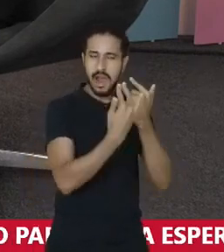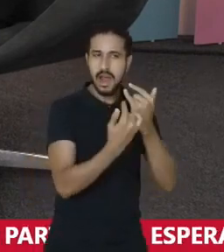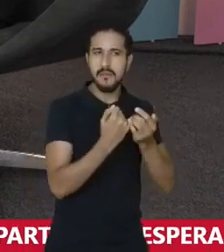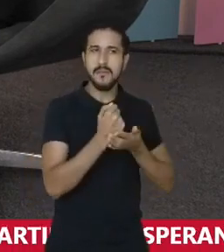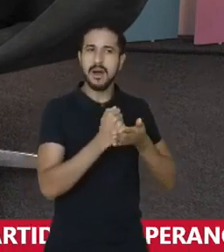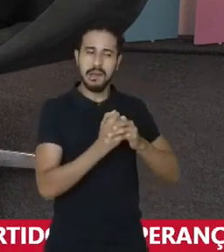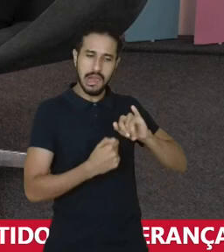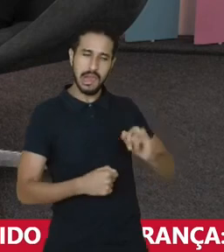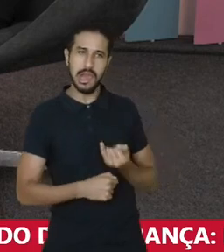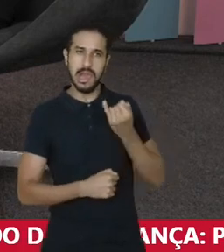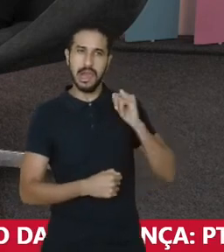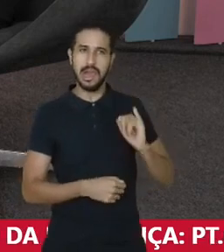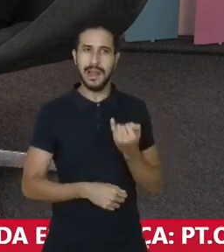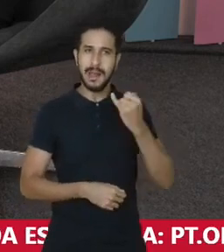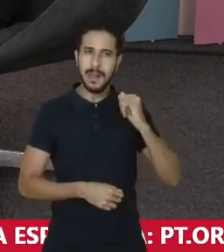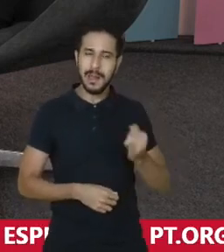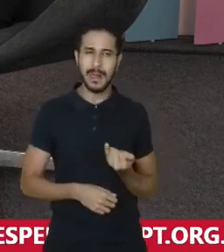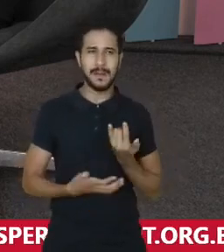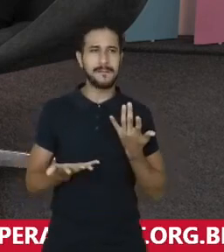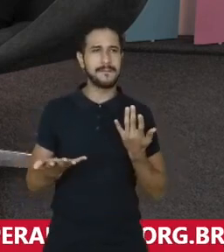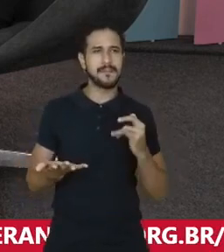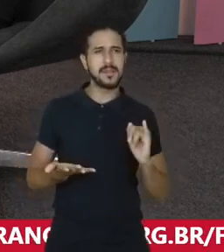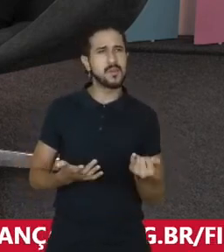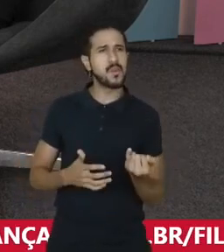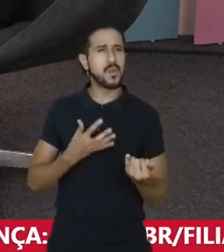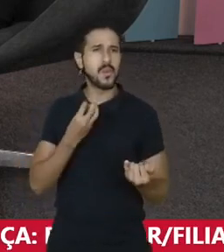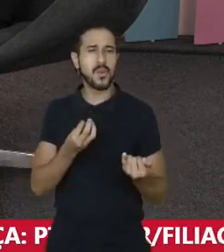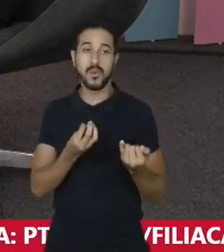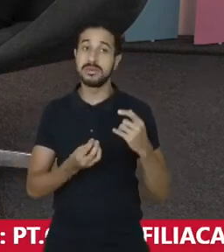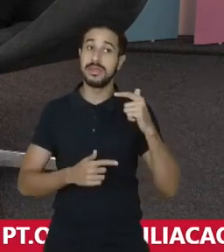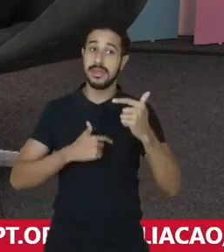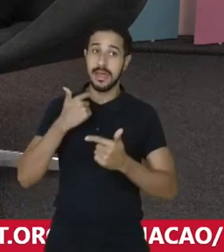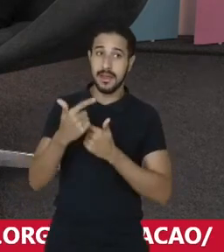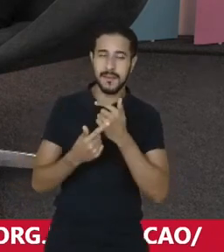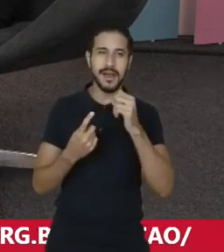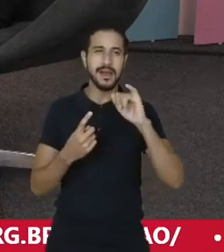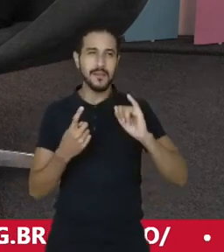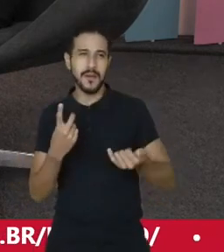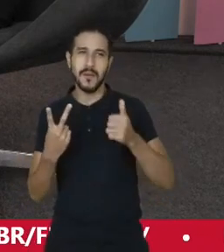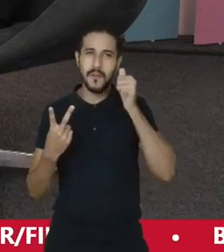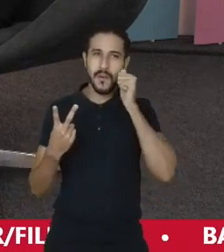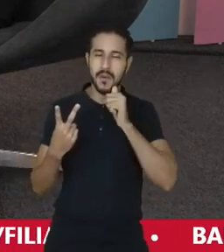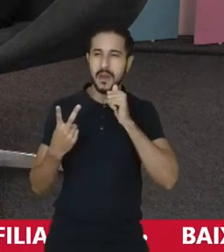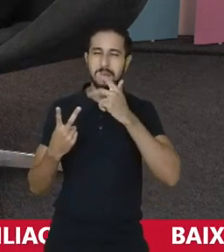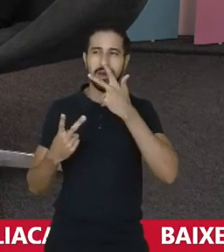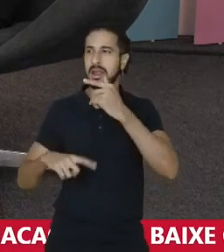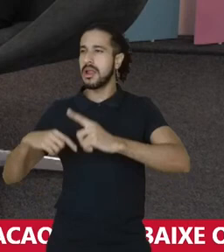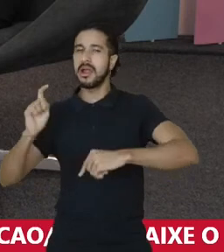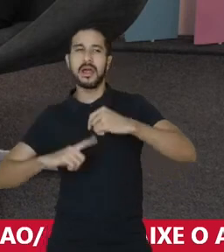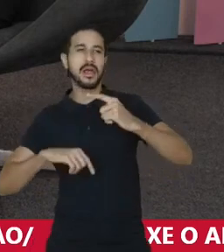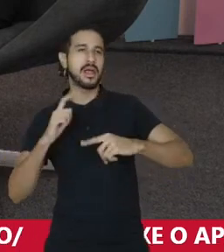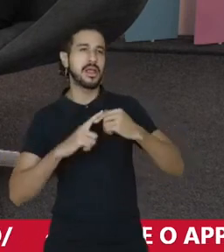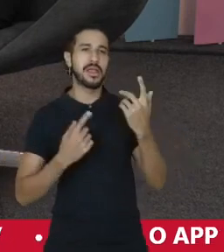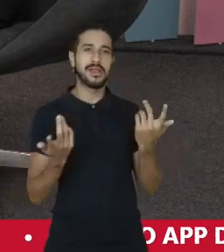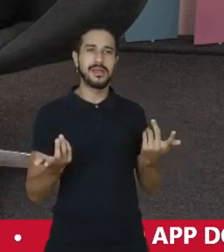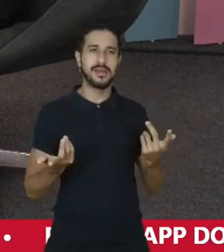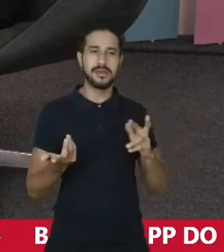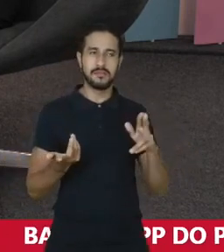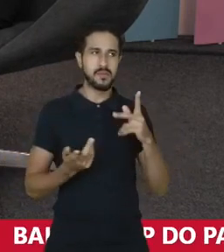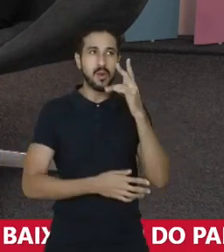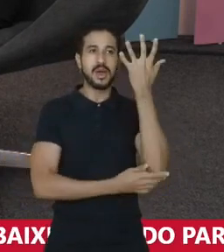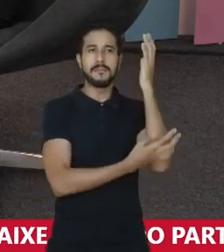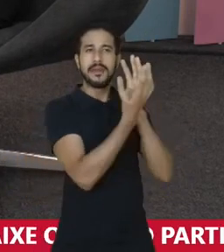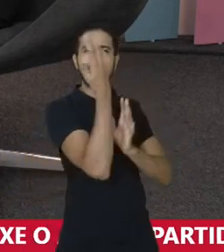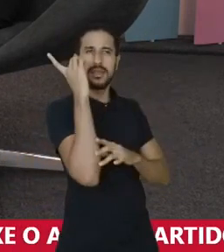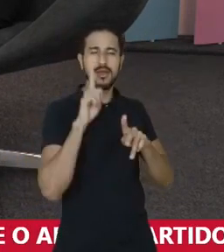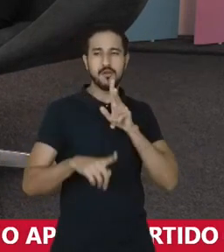princípio da exploração, né? E exploração inclusive do trabalho e da mulher como um recurso natural, não só do meio ambiente, mas